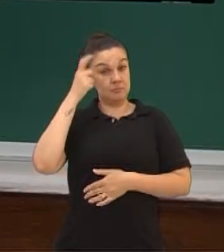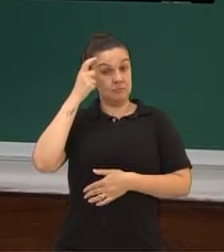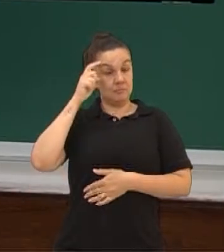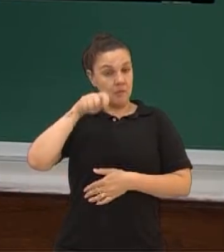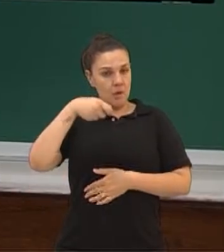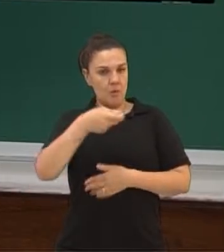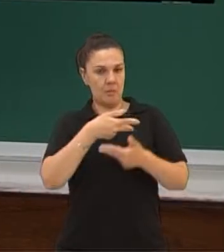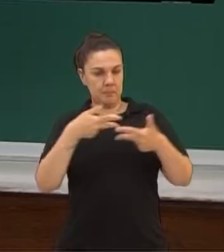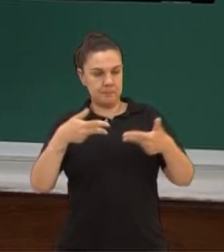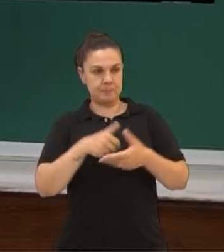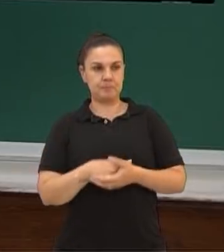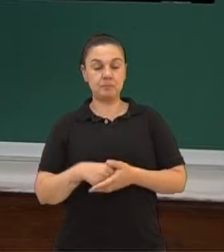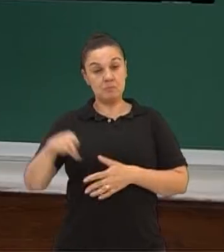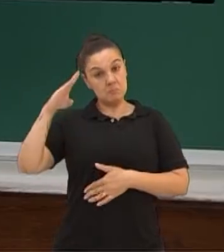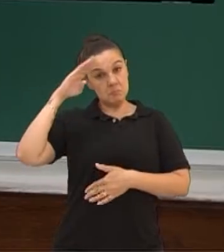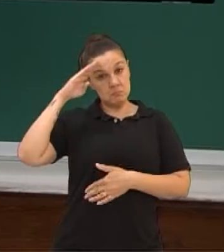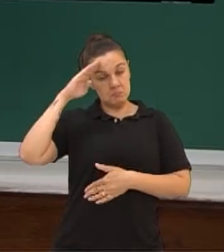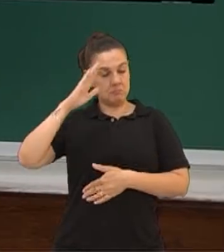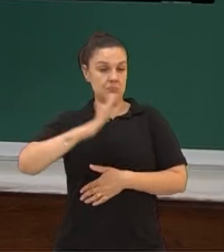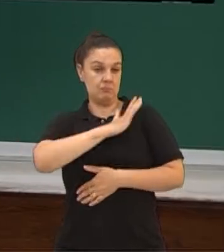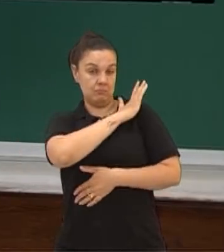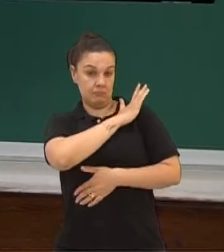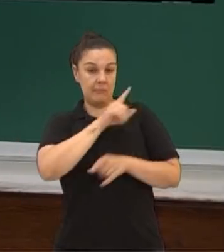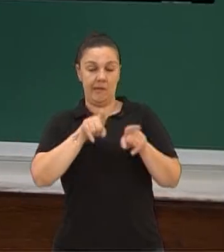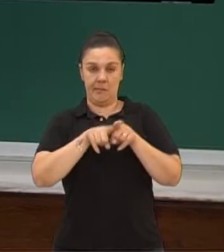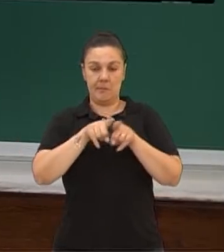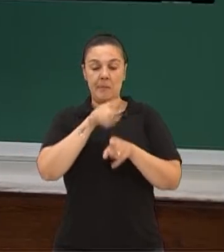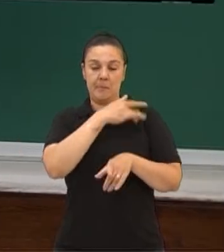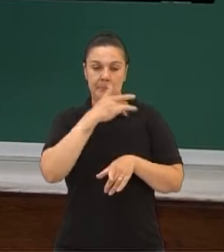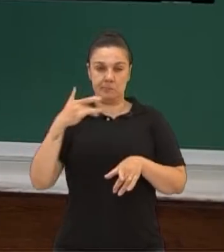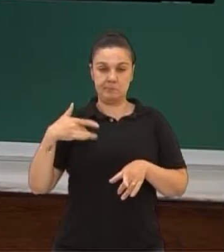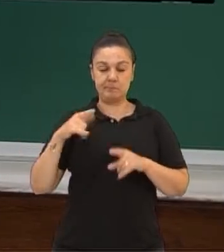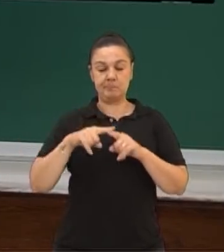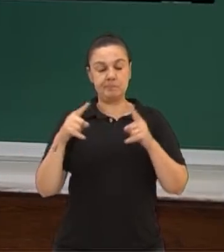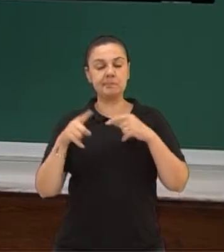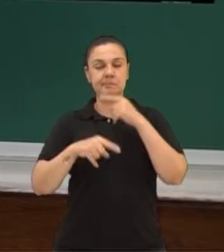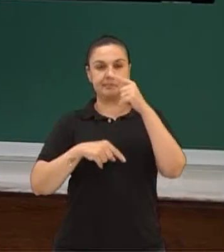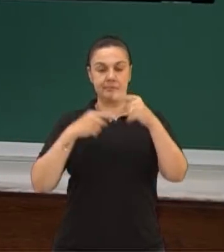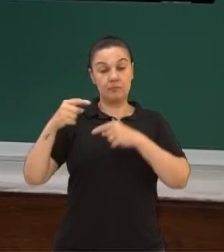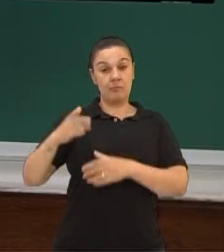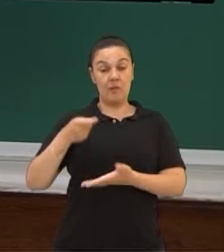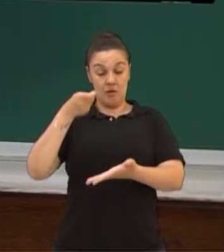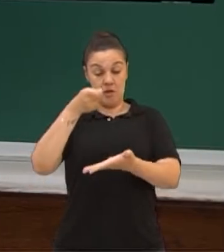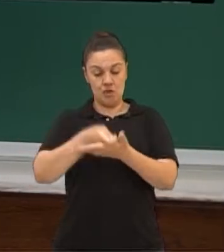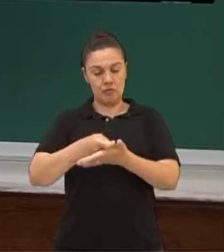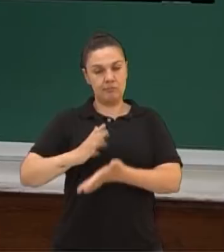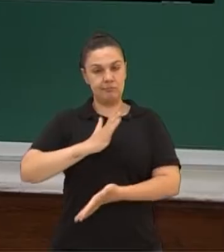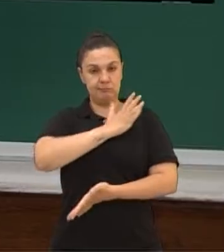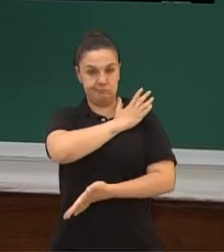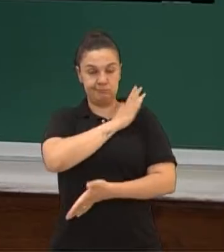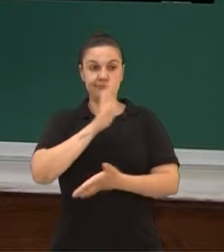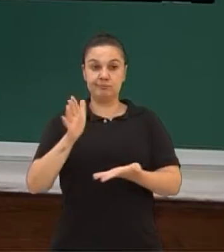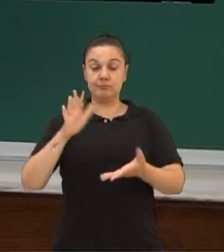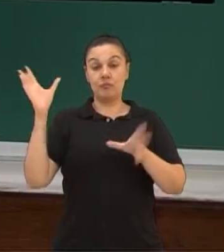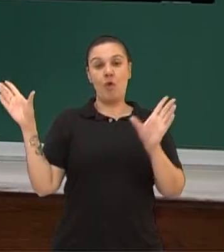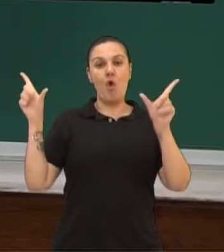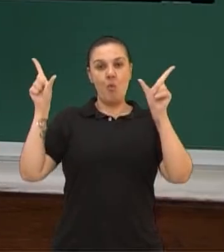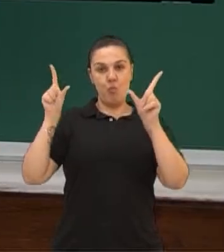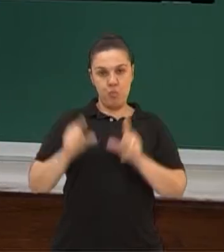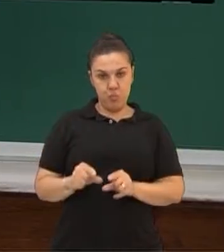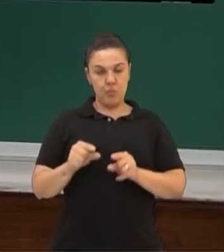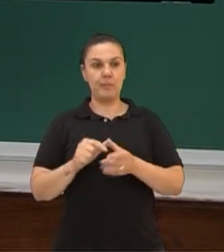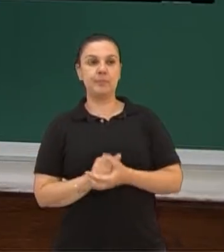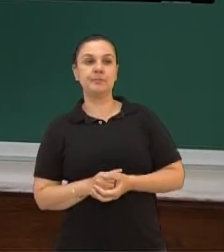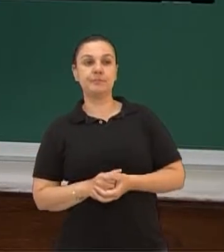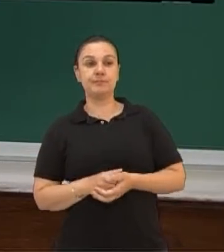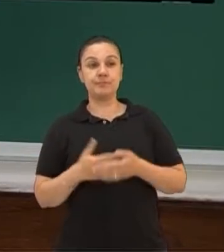né, nessa ideia militarista e higienista. Porém, né, com a ditadura militar, foi reprimido esse movimento e começa assim